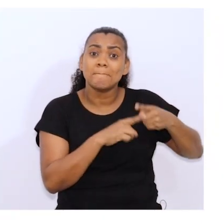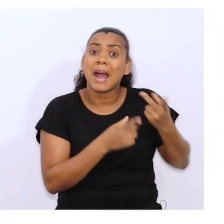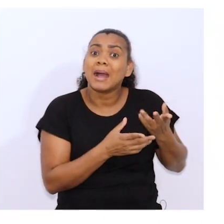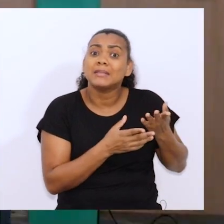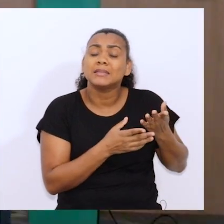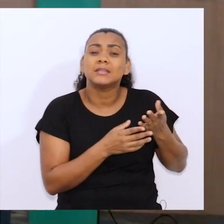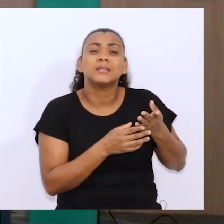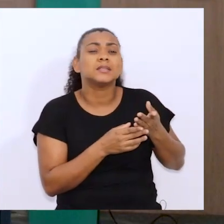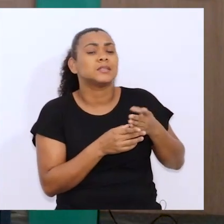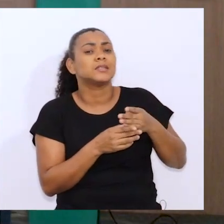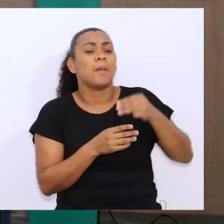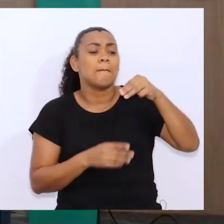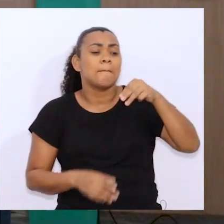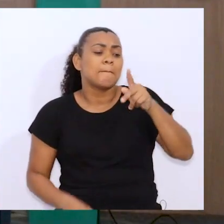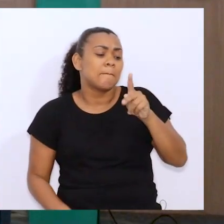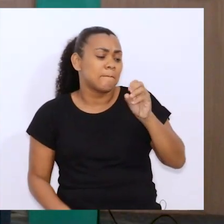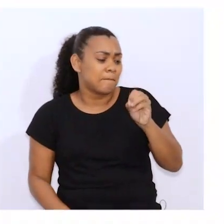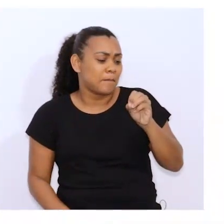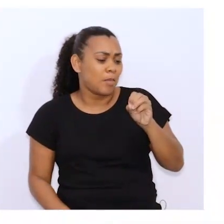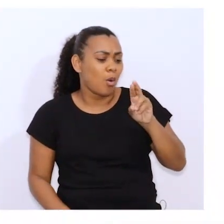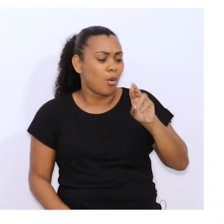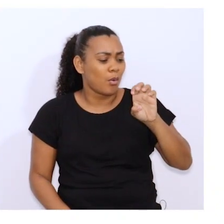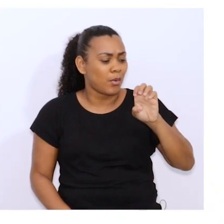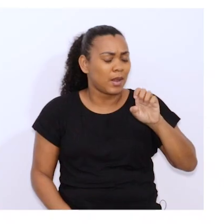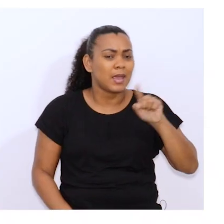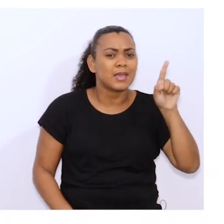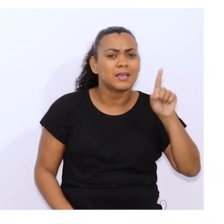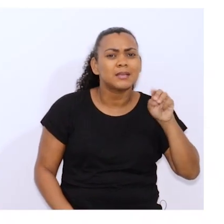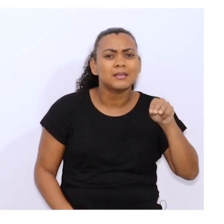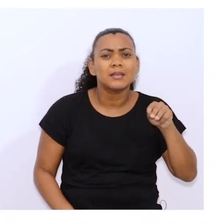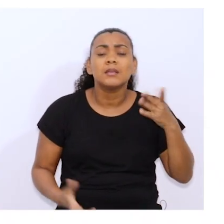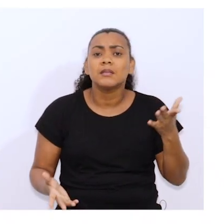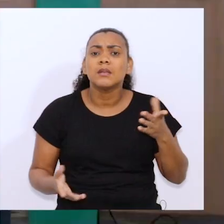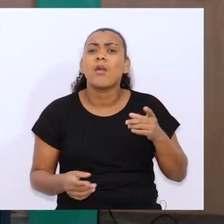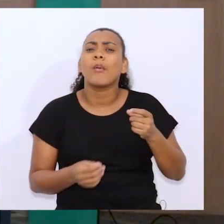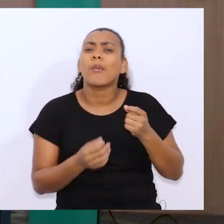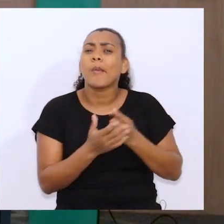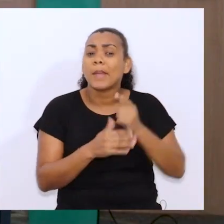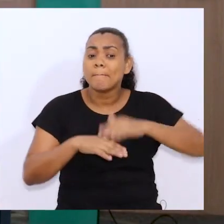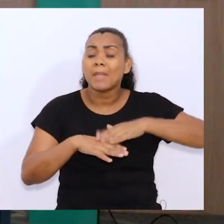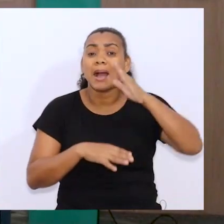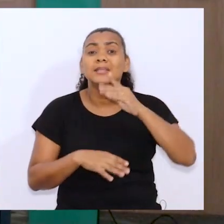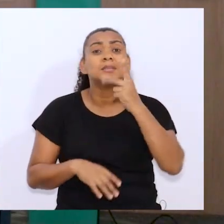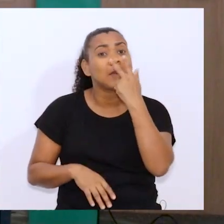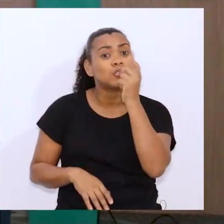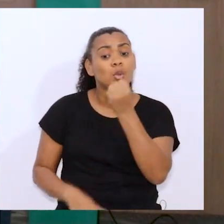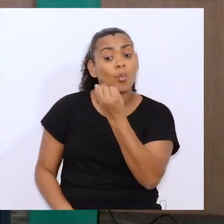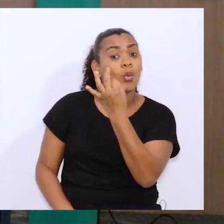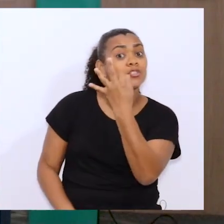mas, porém, não nasceu. Comprei mais verduras na feira. Olha a